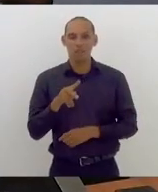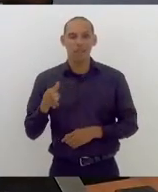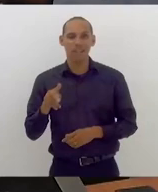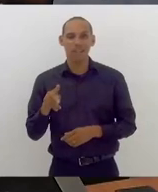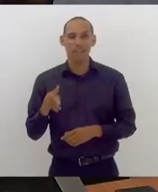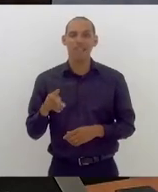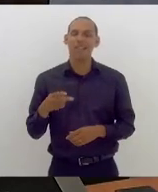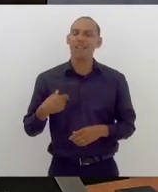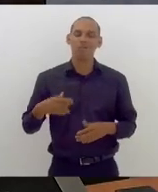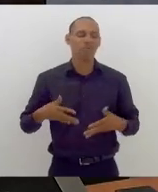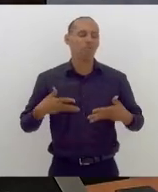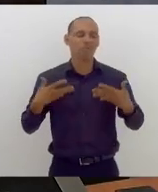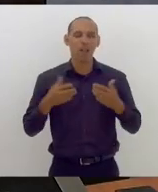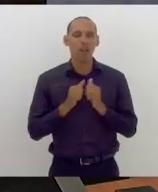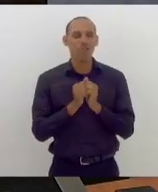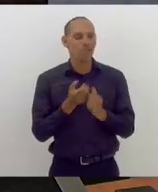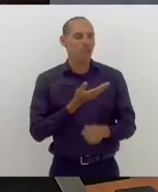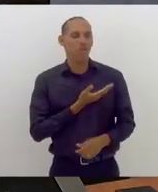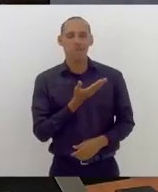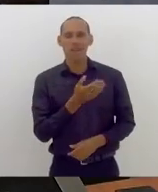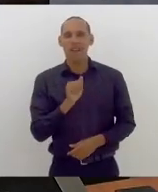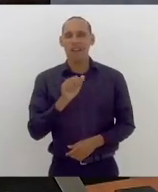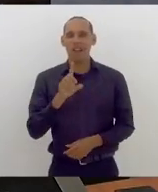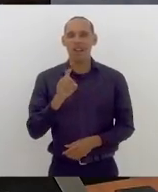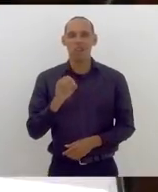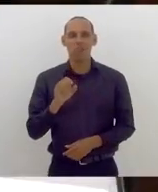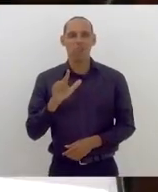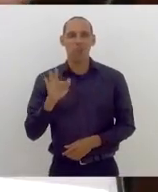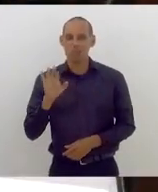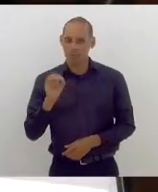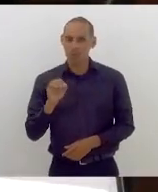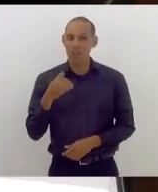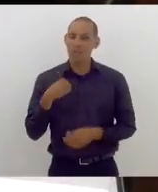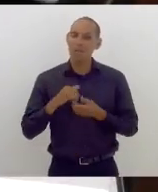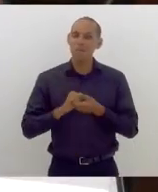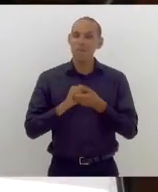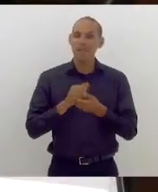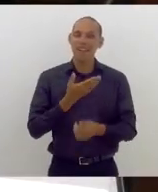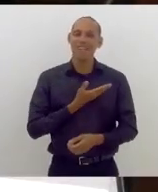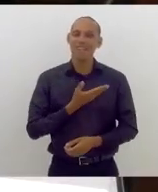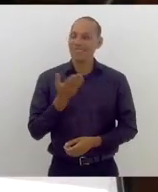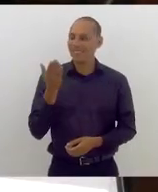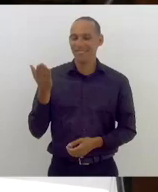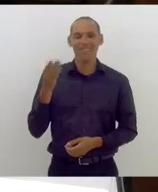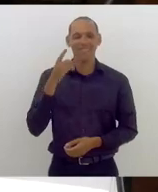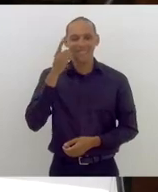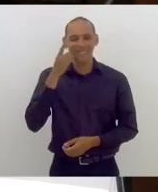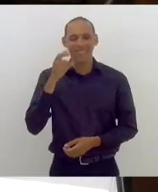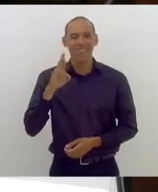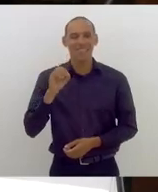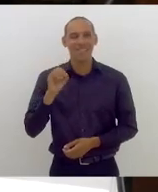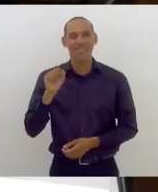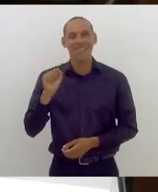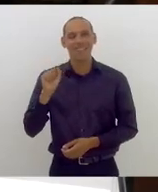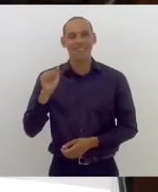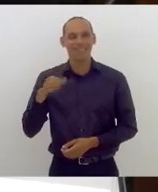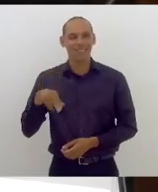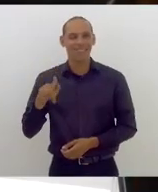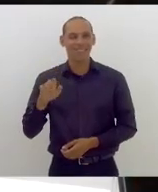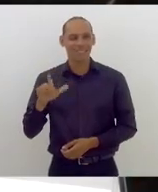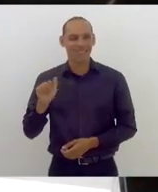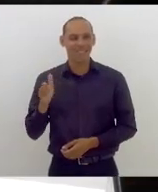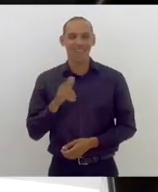amigo Adolfo. Gostaria de, em cumprimentando a minha grande amiga, deputada Rosângela Gomes, cumprimentar